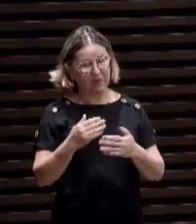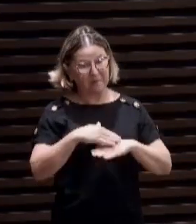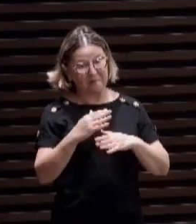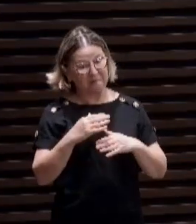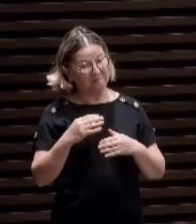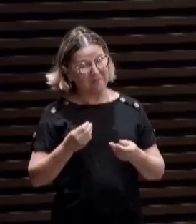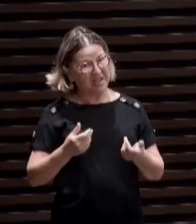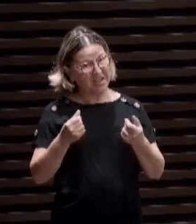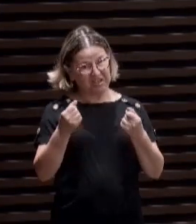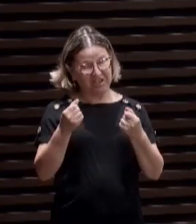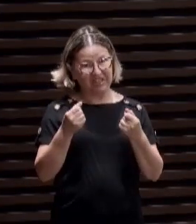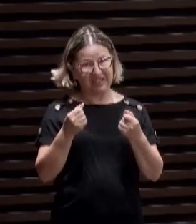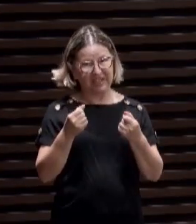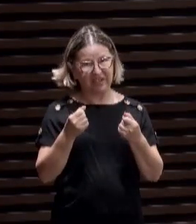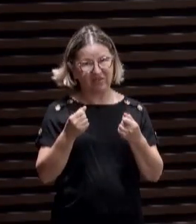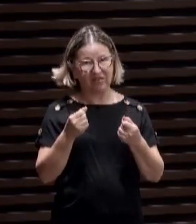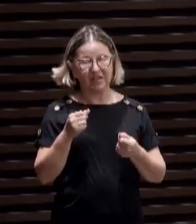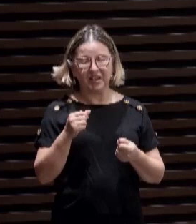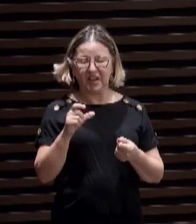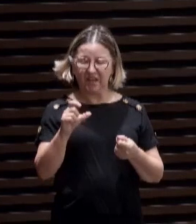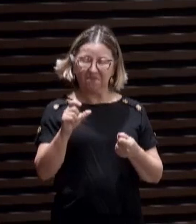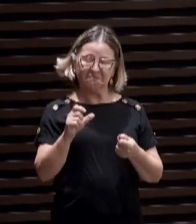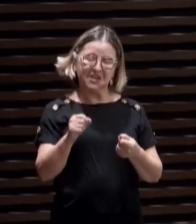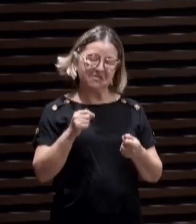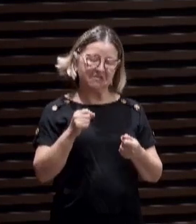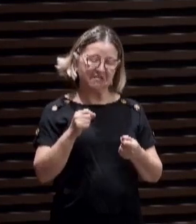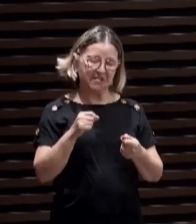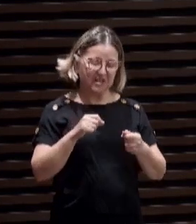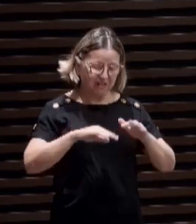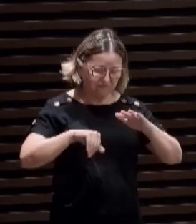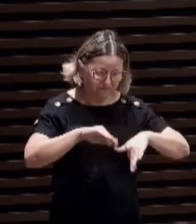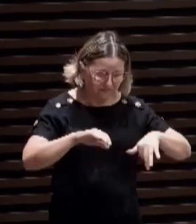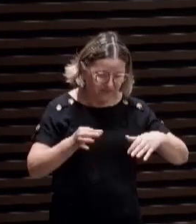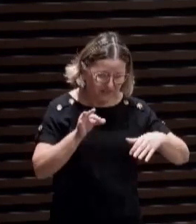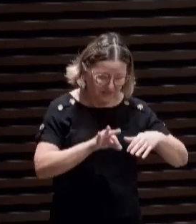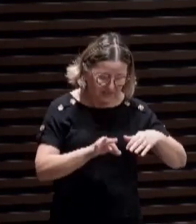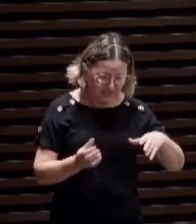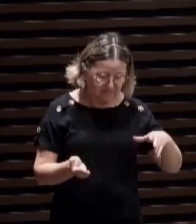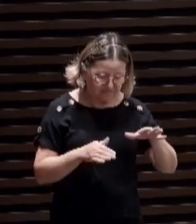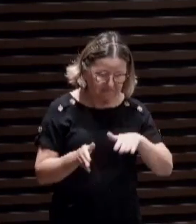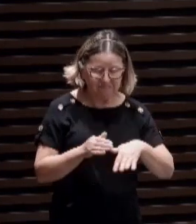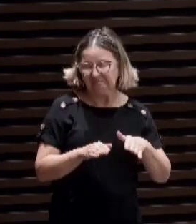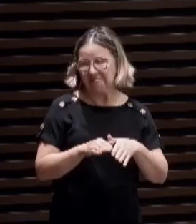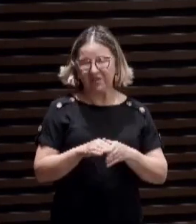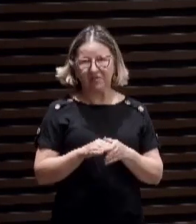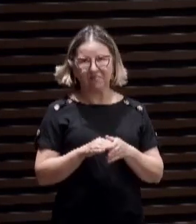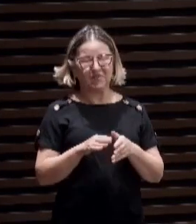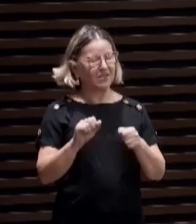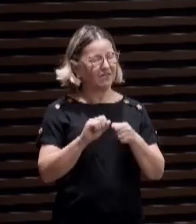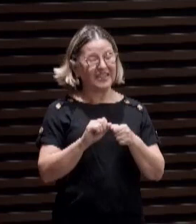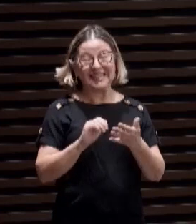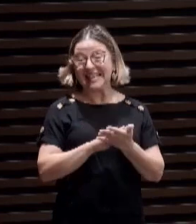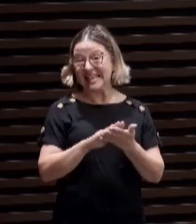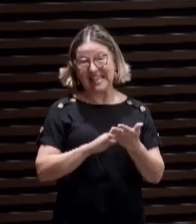Esse servo, ele tinha medo do seu senhor e não o servia por amor. Aqui está a grande diferença